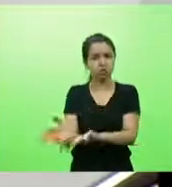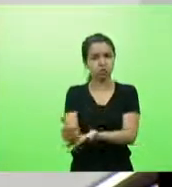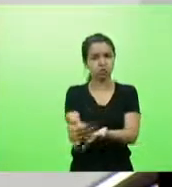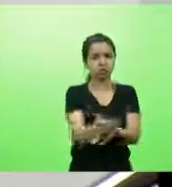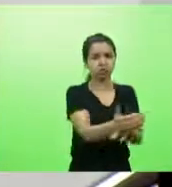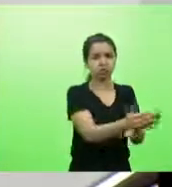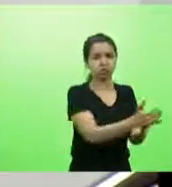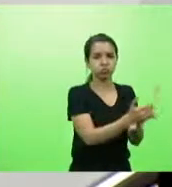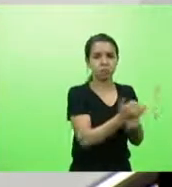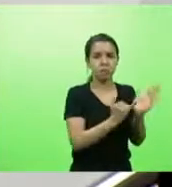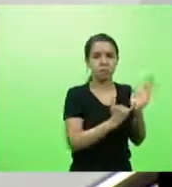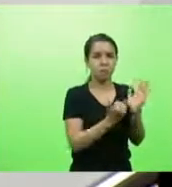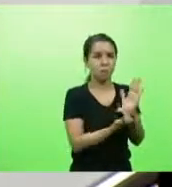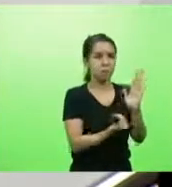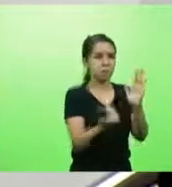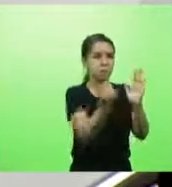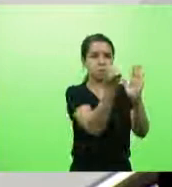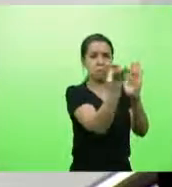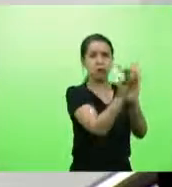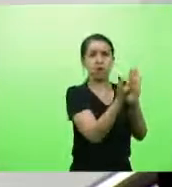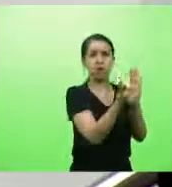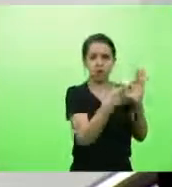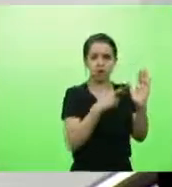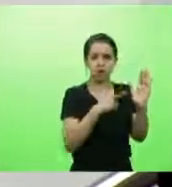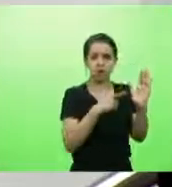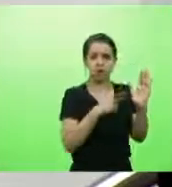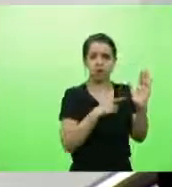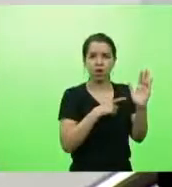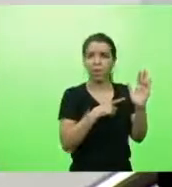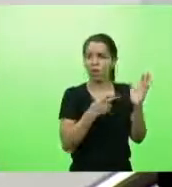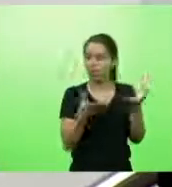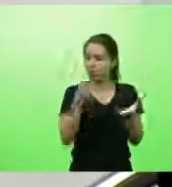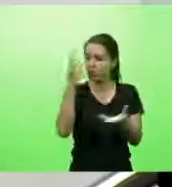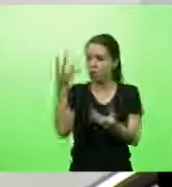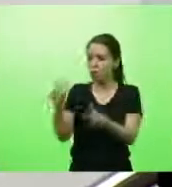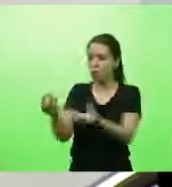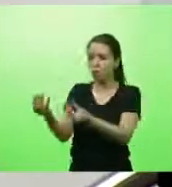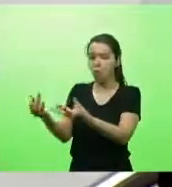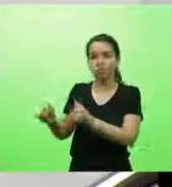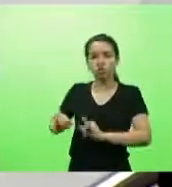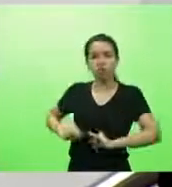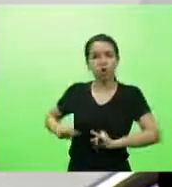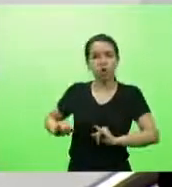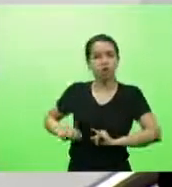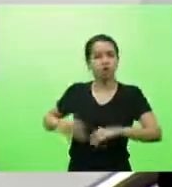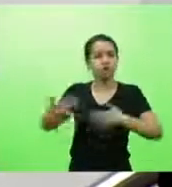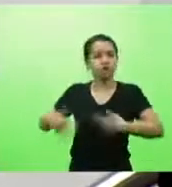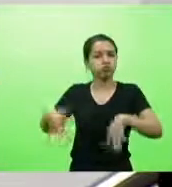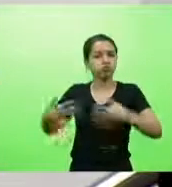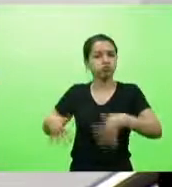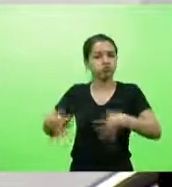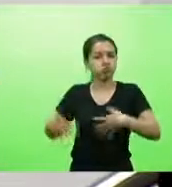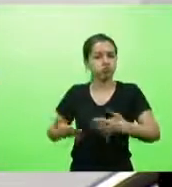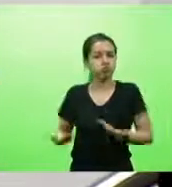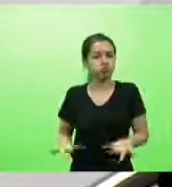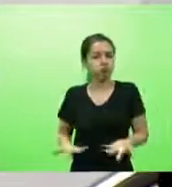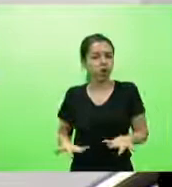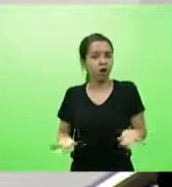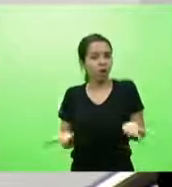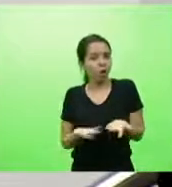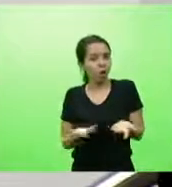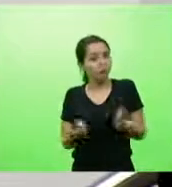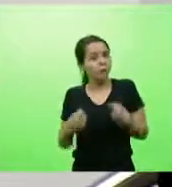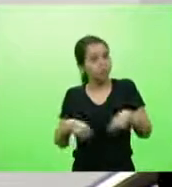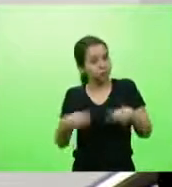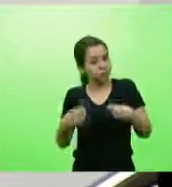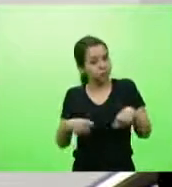passando necessidade na ponta. Se nós quisermos hoje aumentar as linhas de crédito para o Badesc e para o seu competente